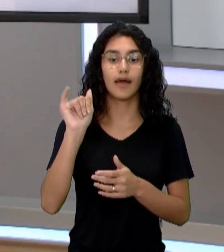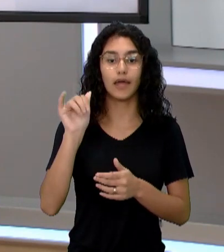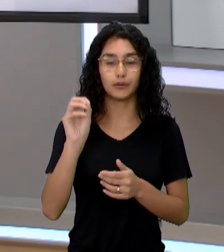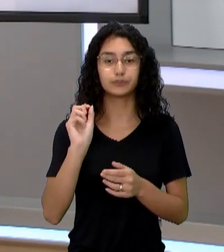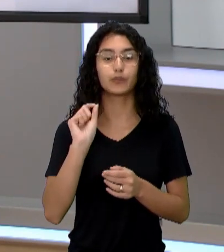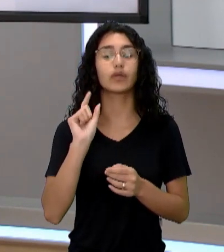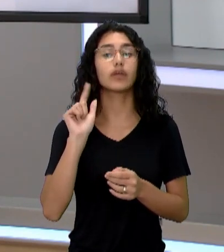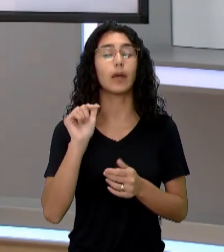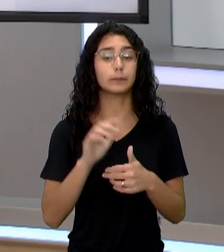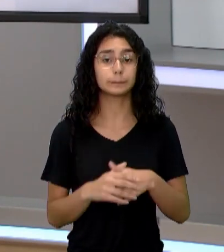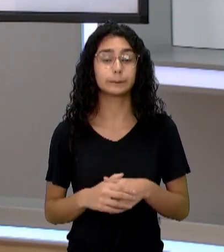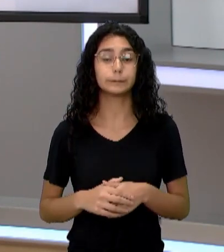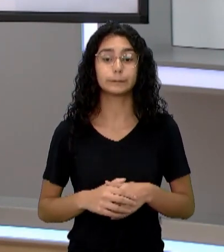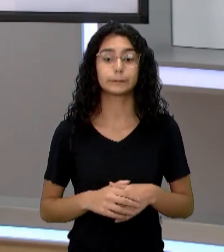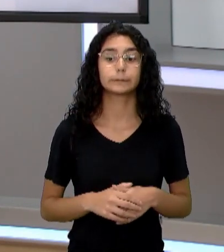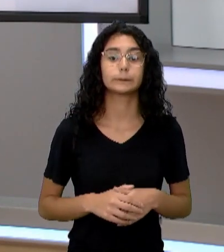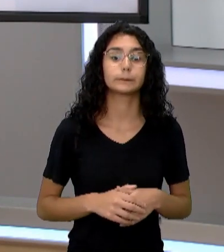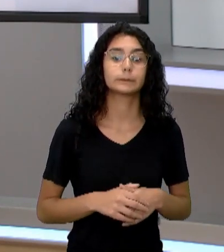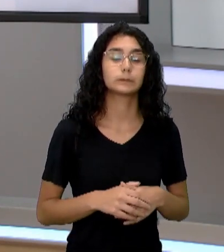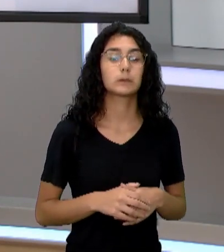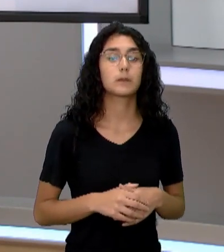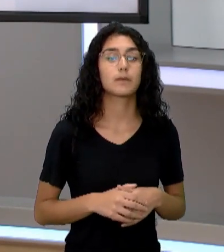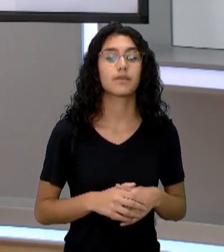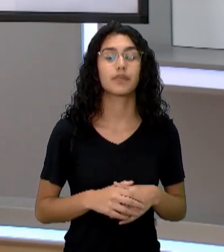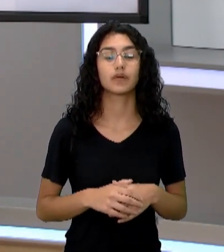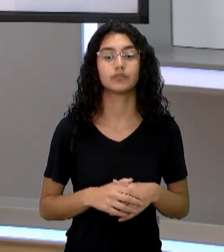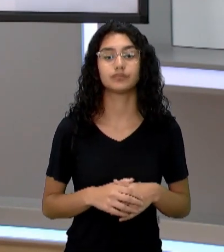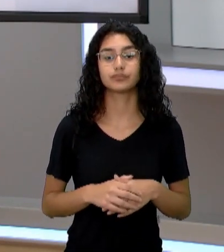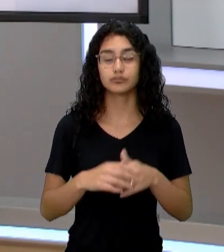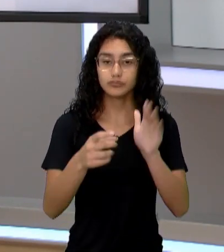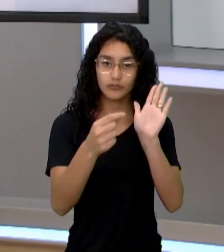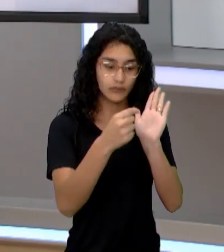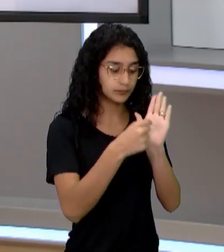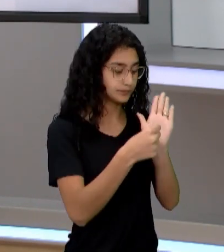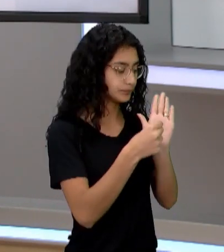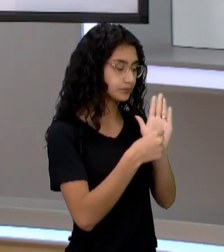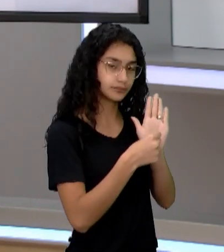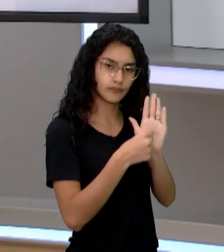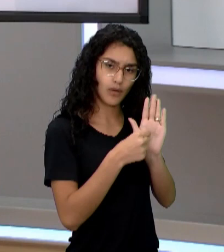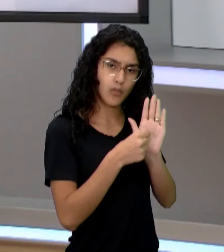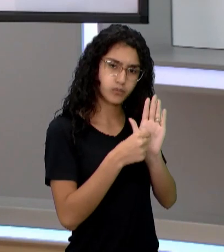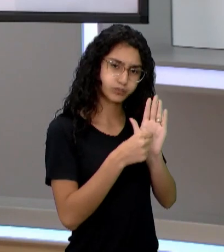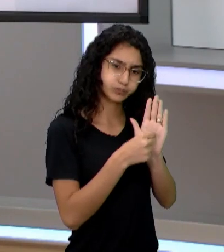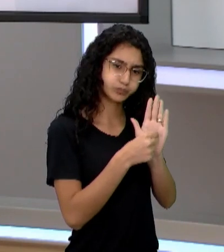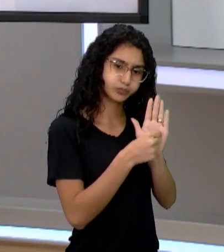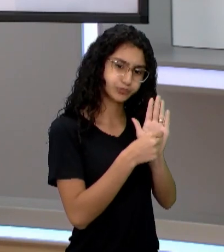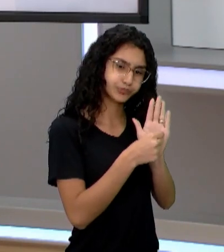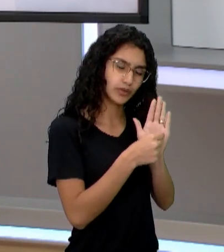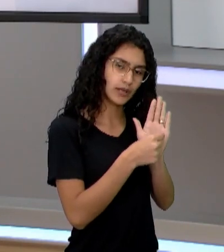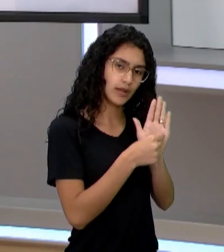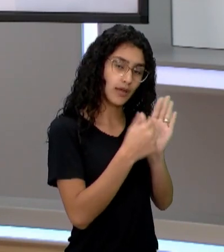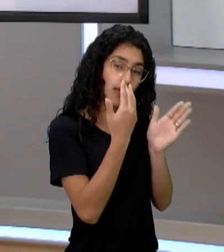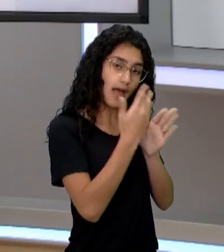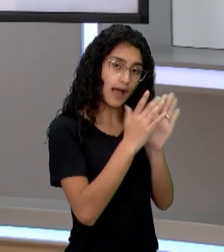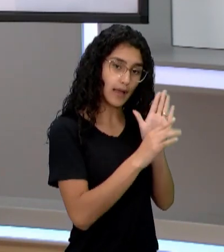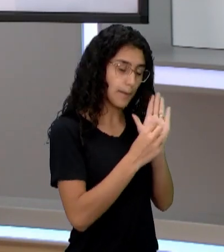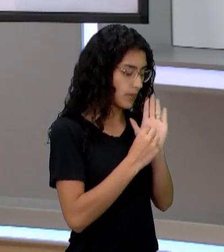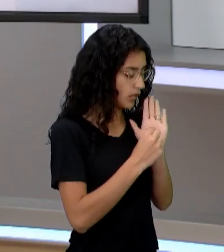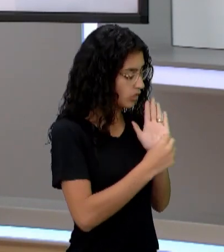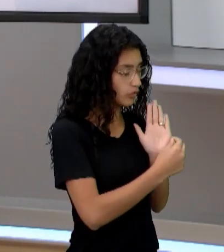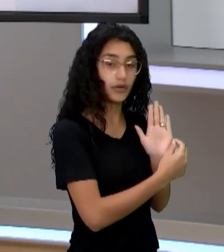raio? O raio é o segmento de reta que, partindo do centro da circunferência, termina na borda